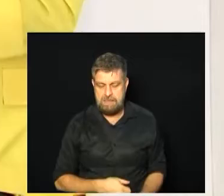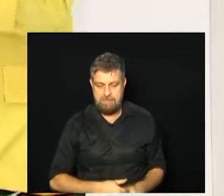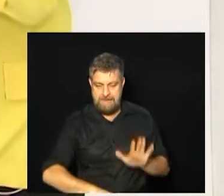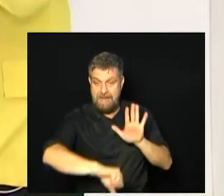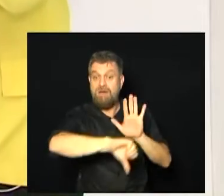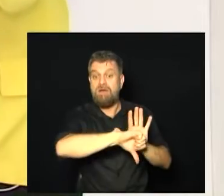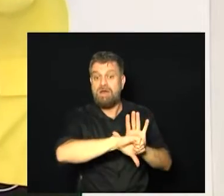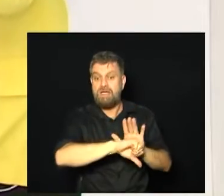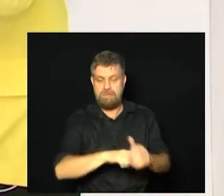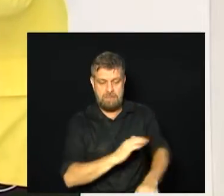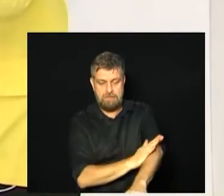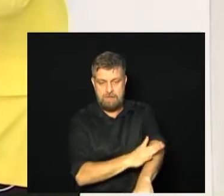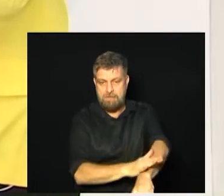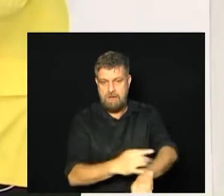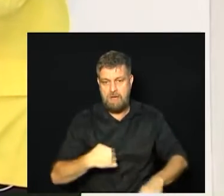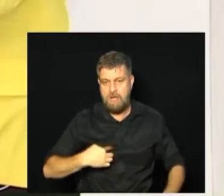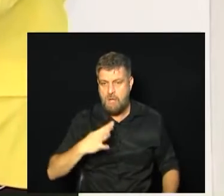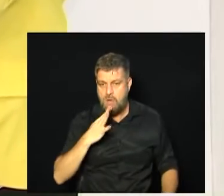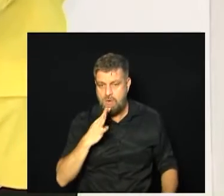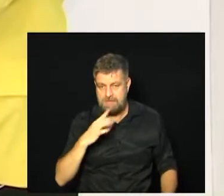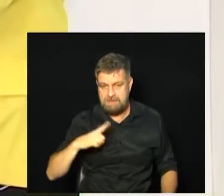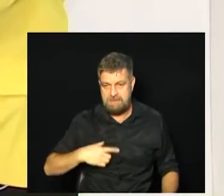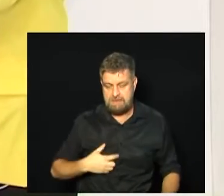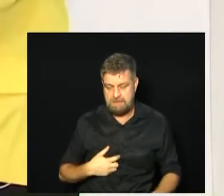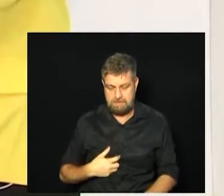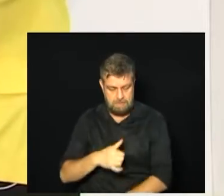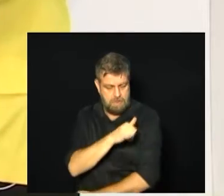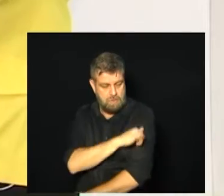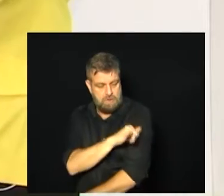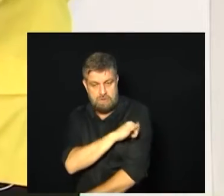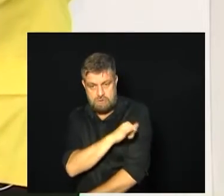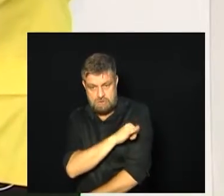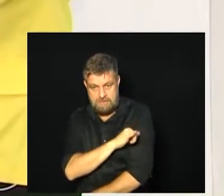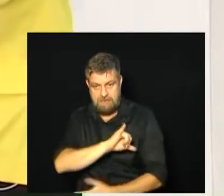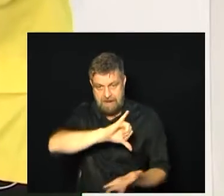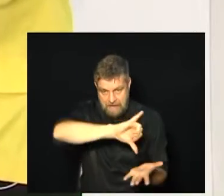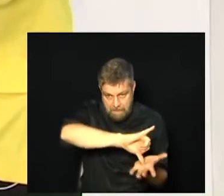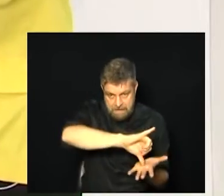esses crimes? Do meu conhecimento, nós temos no estado do Rio de Janeiro, na cidade,